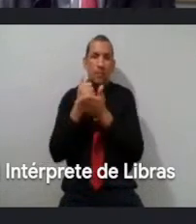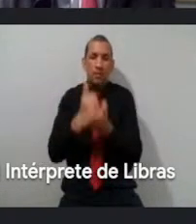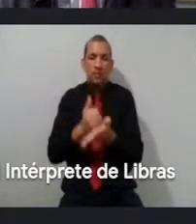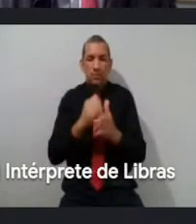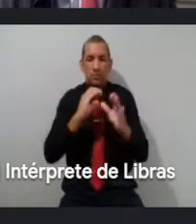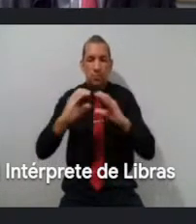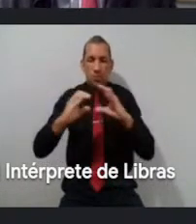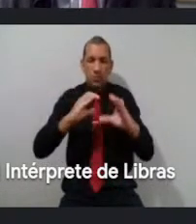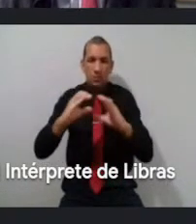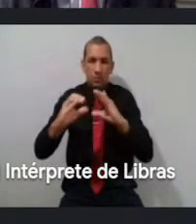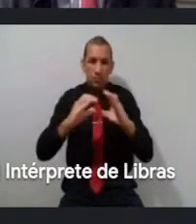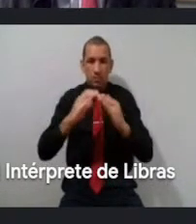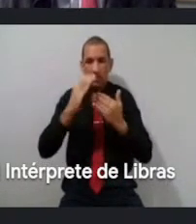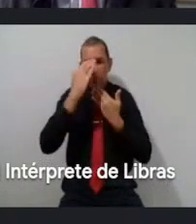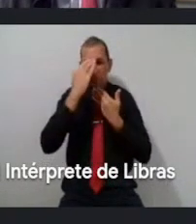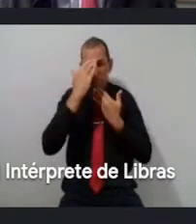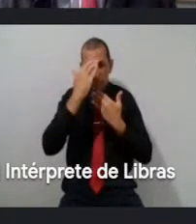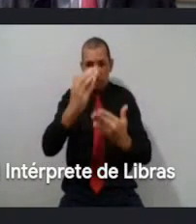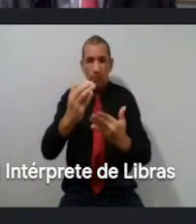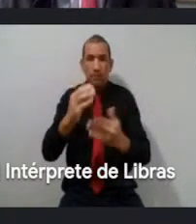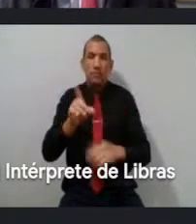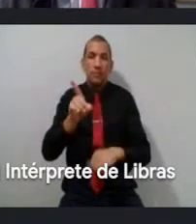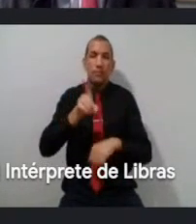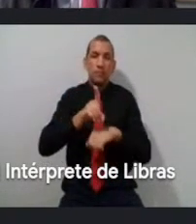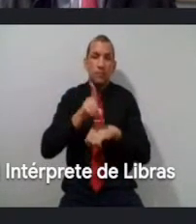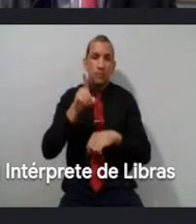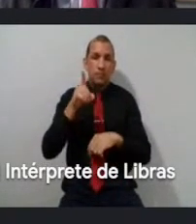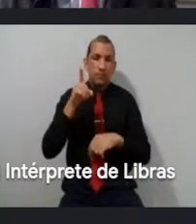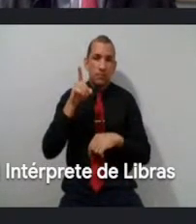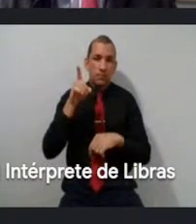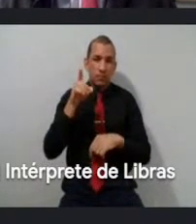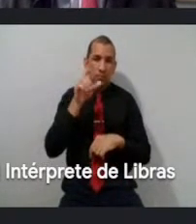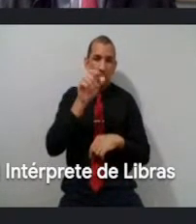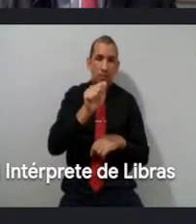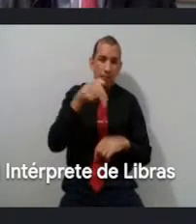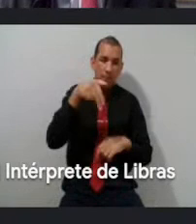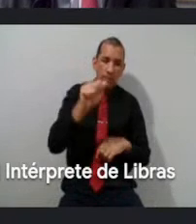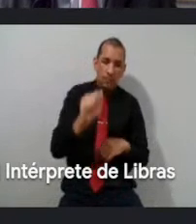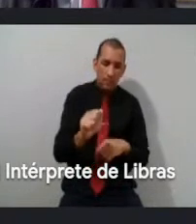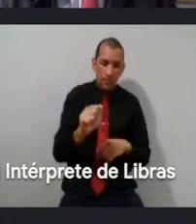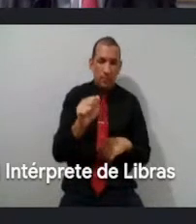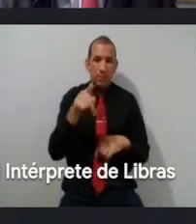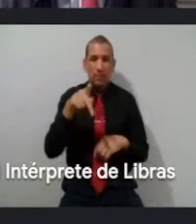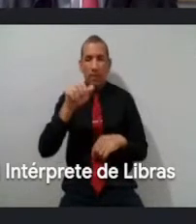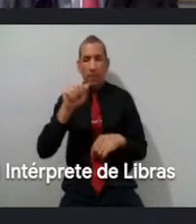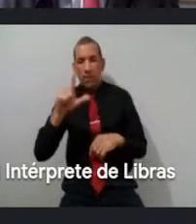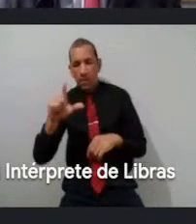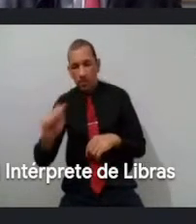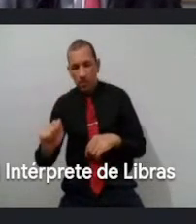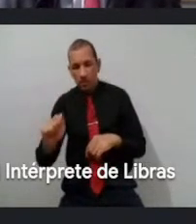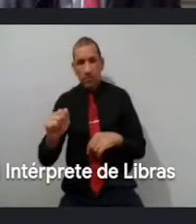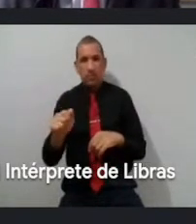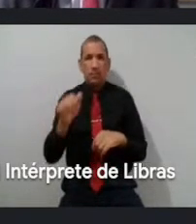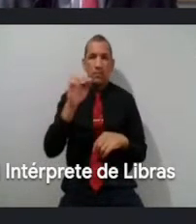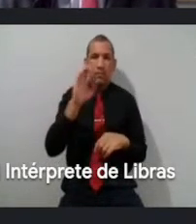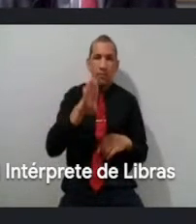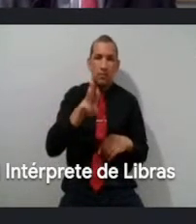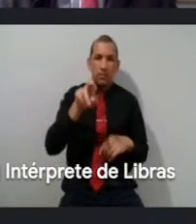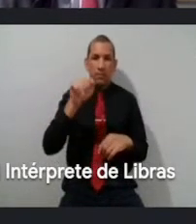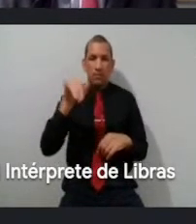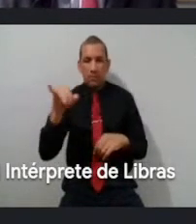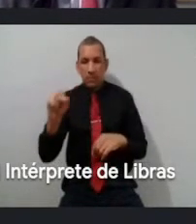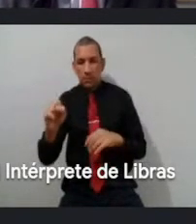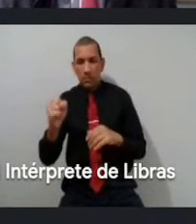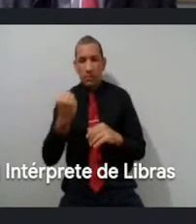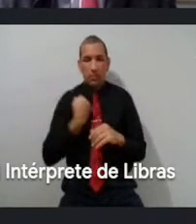de comunicação agradeço ainda a doutora Ana Paula Brandão Brasil ouvidora Regional Eleitoral que 20 metros